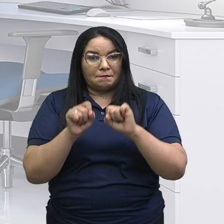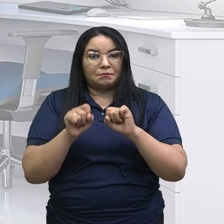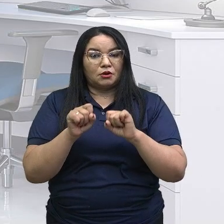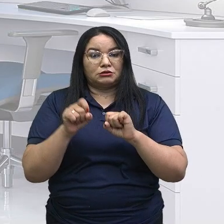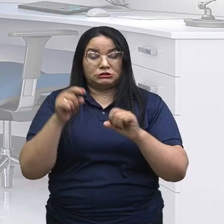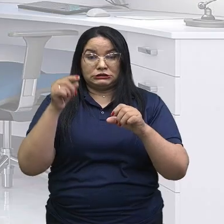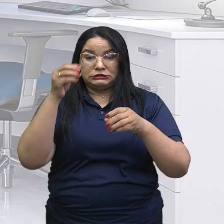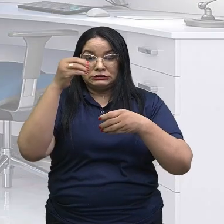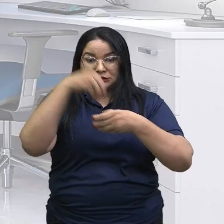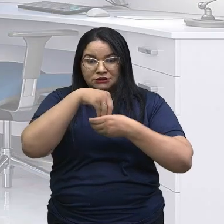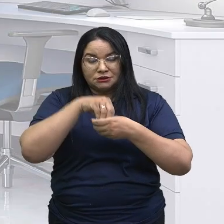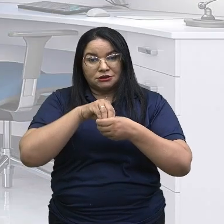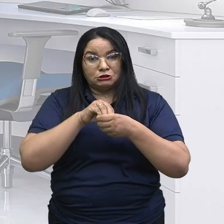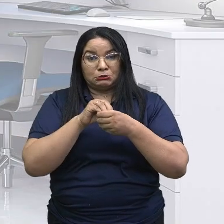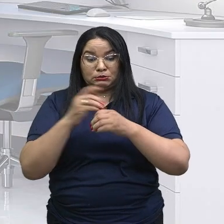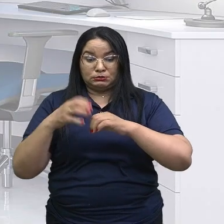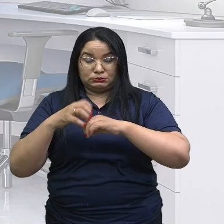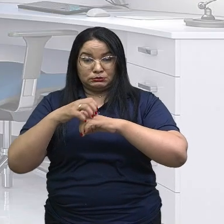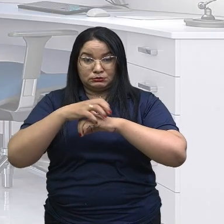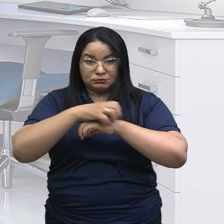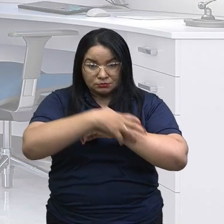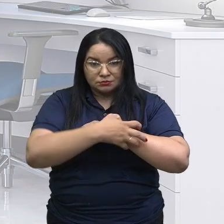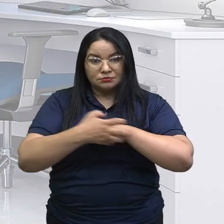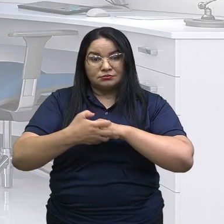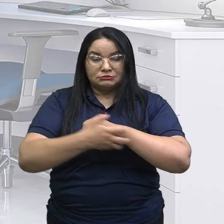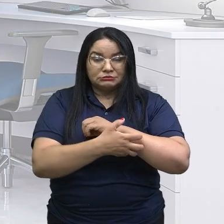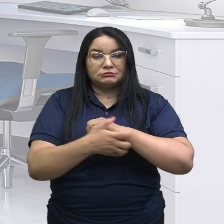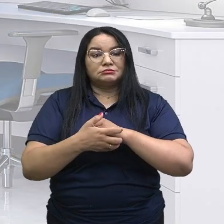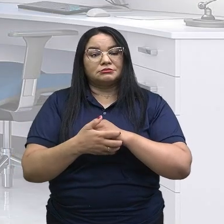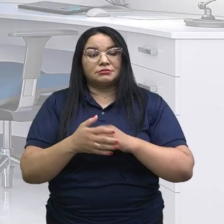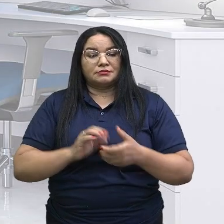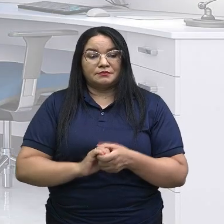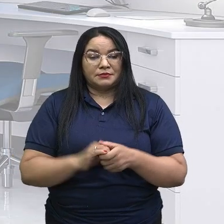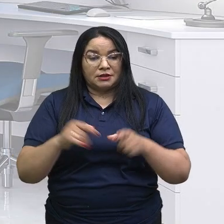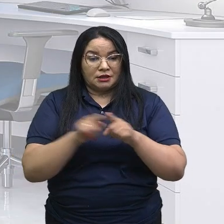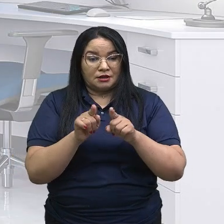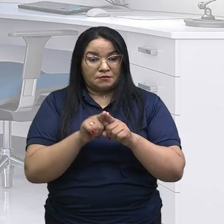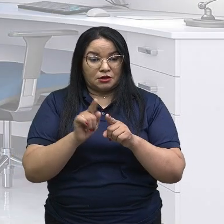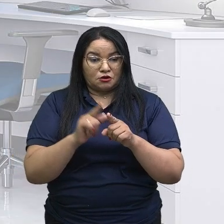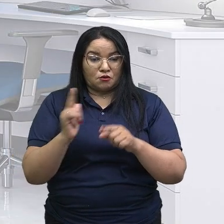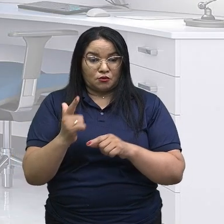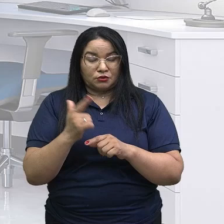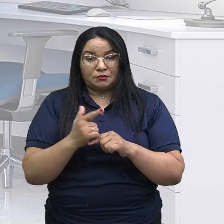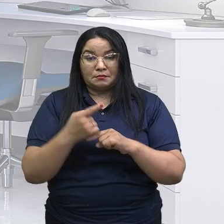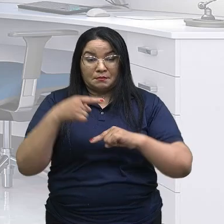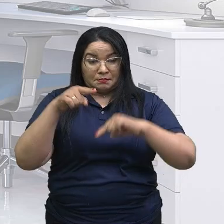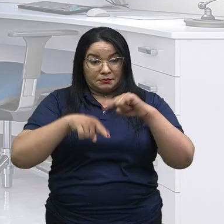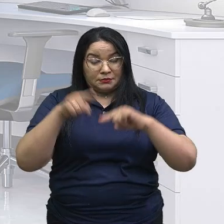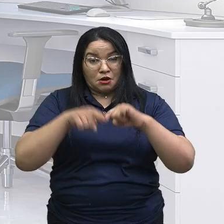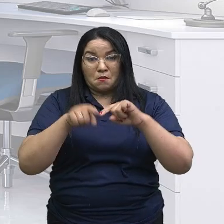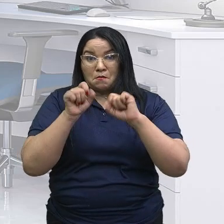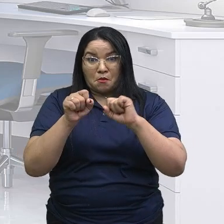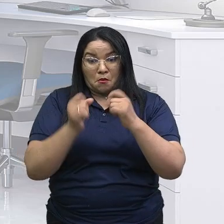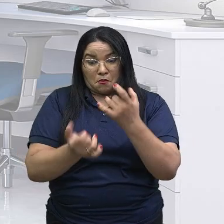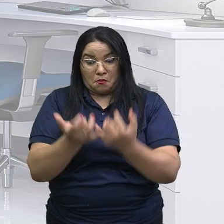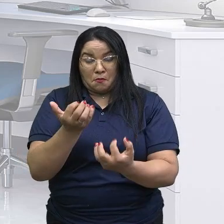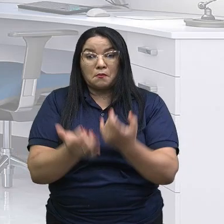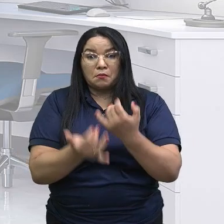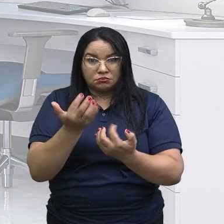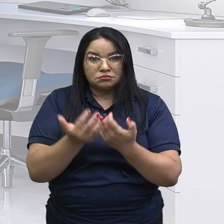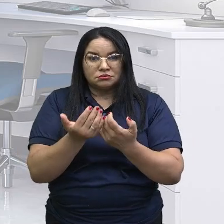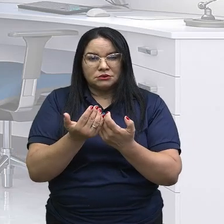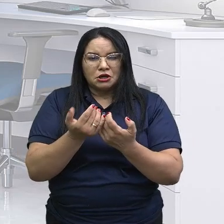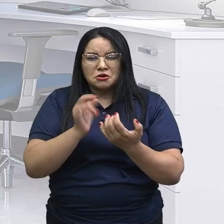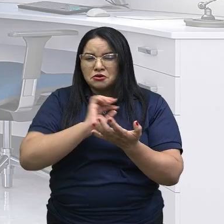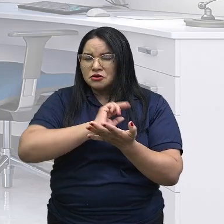ter líquidos corrosivos, tá? Nós também podemos ter produtos inflamáveis, porque são vários. Então